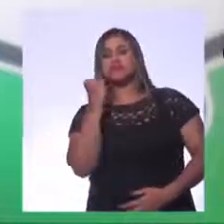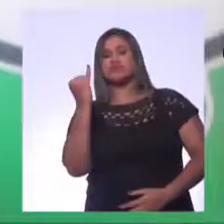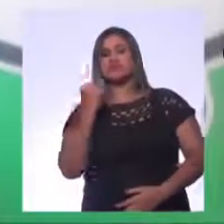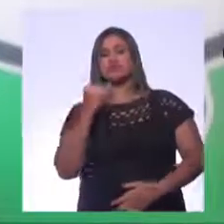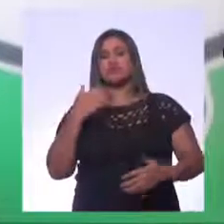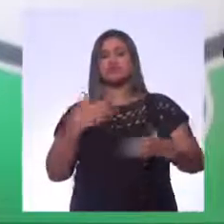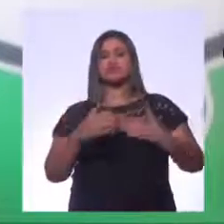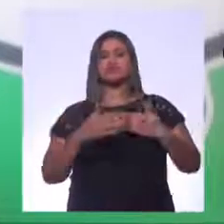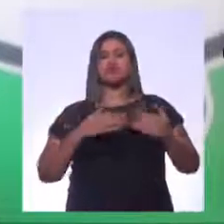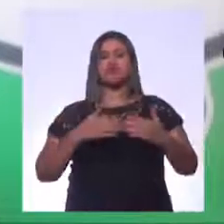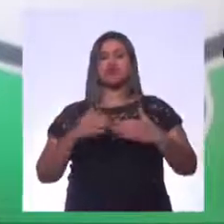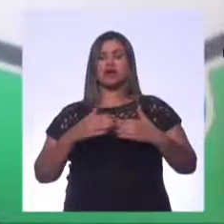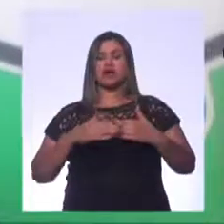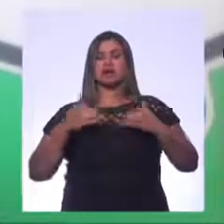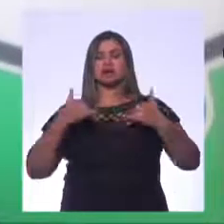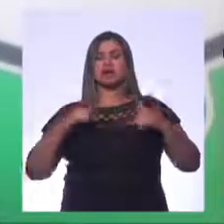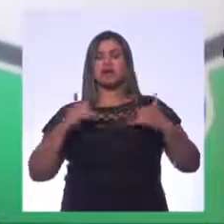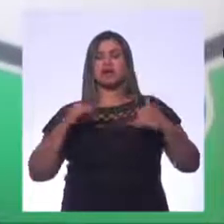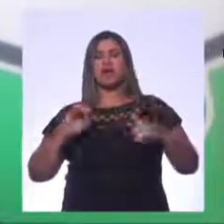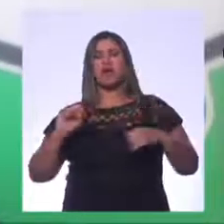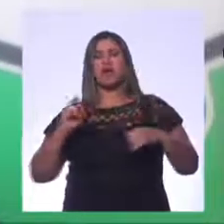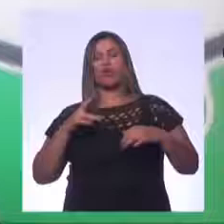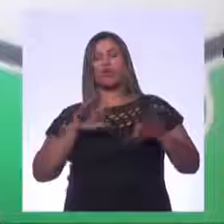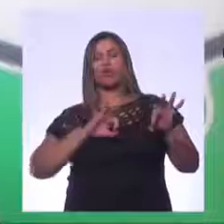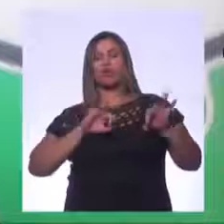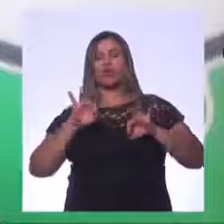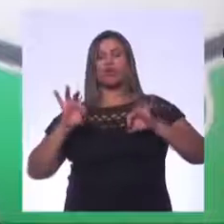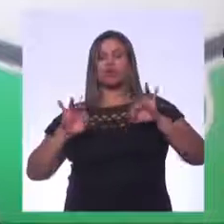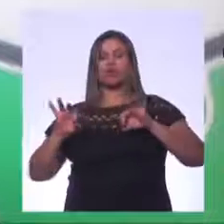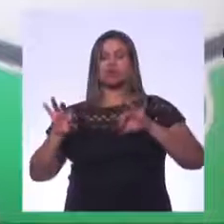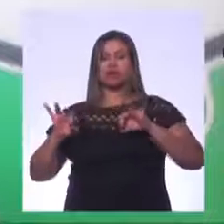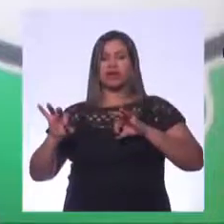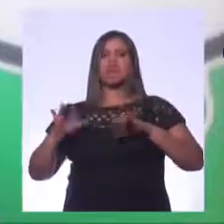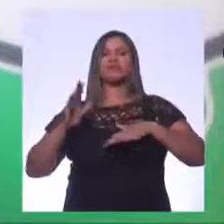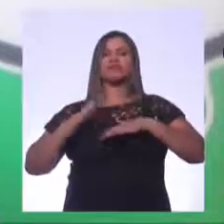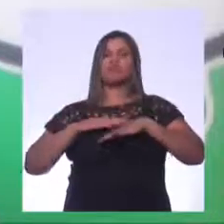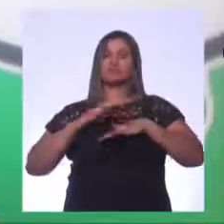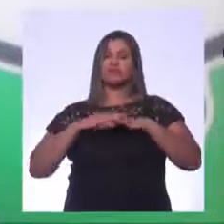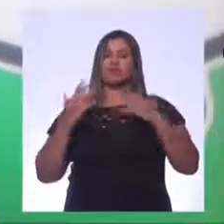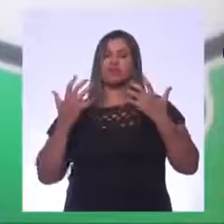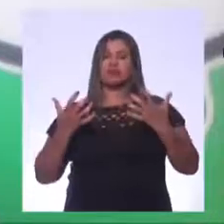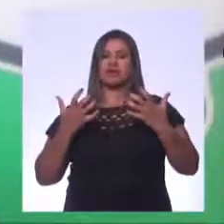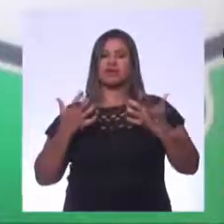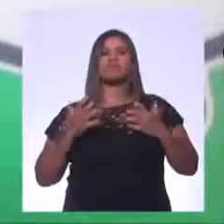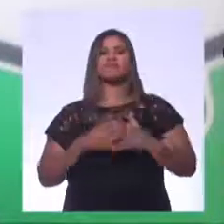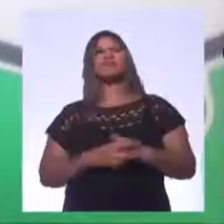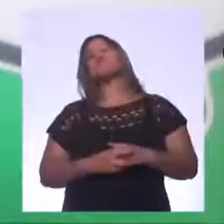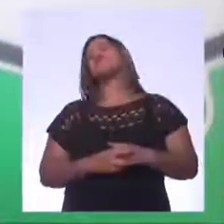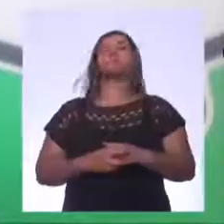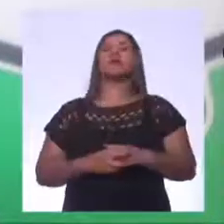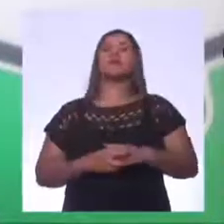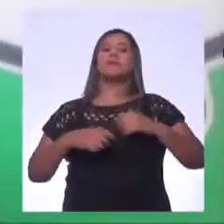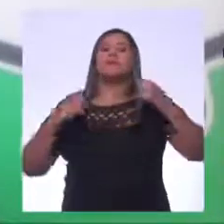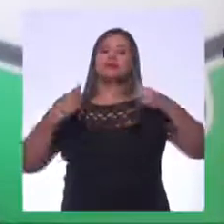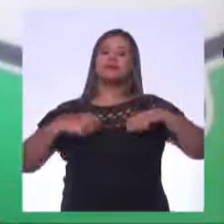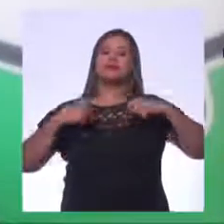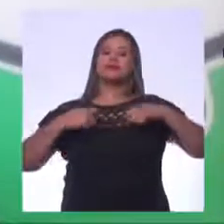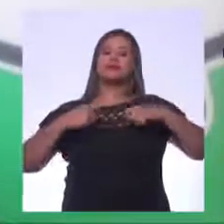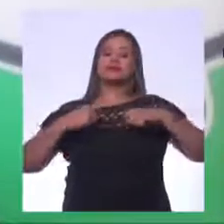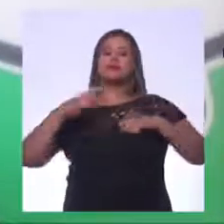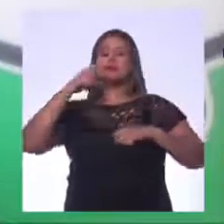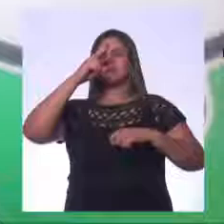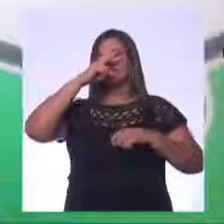formos montar ou qualquer projeto que iremos realizar, ter isso como uma